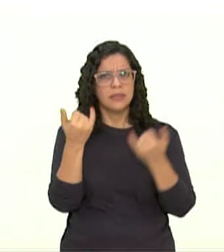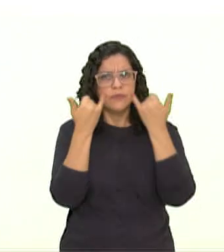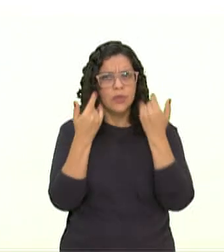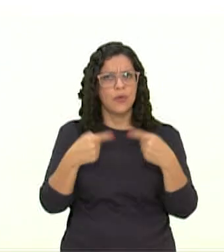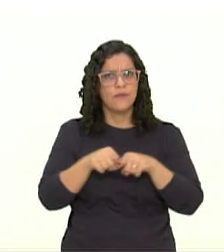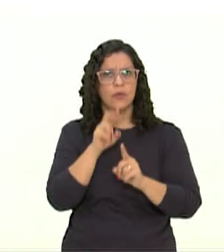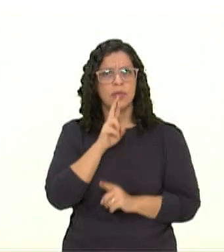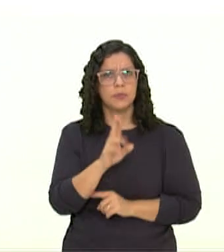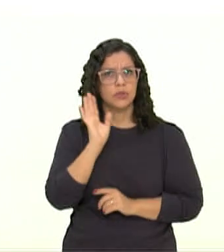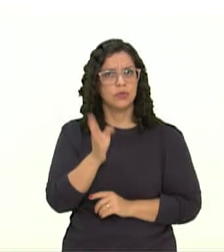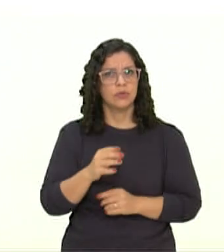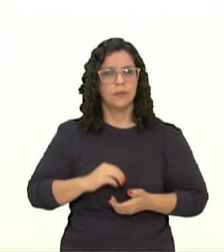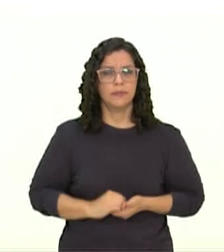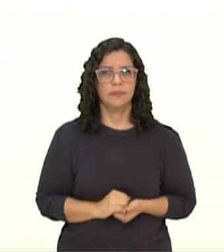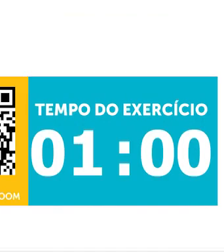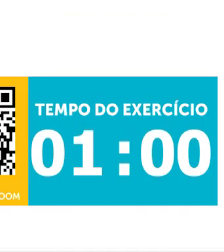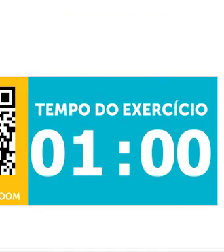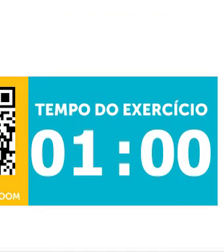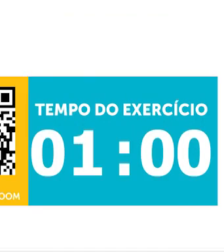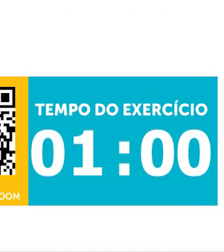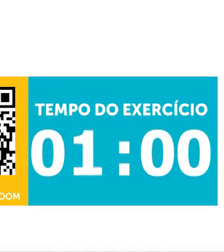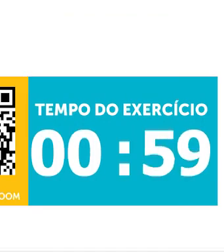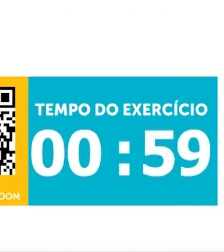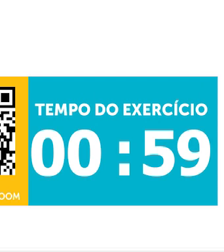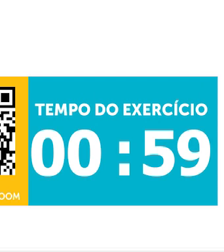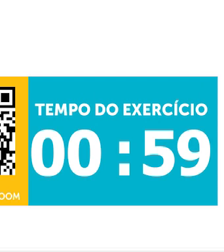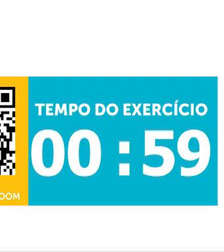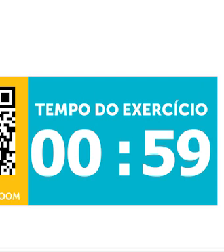gente já volta aí para ver se vocês acertarem.